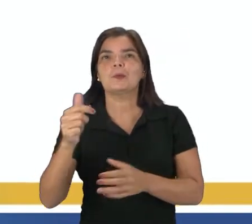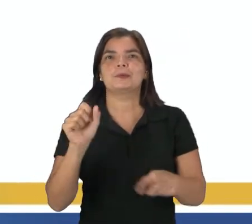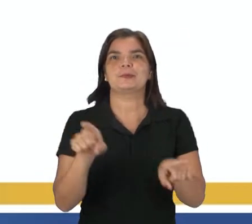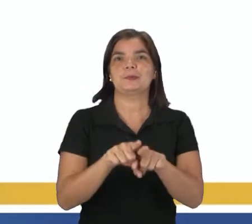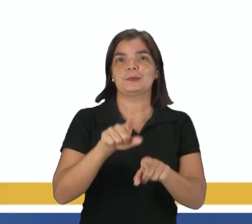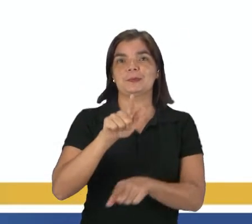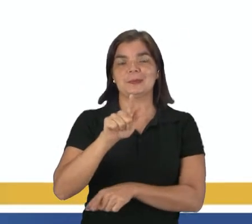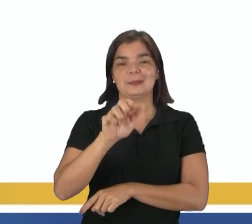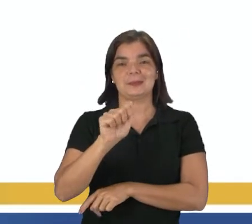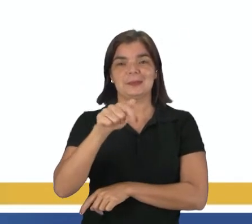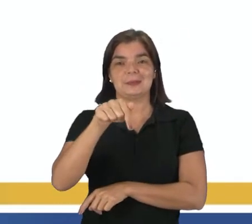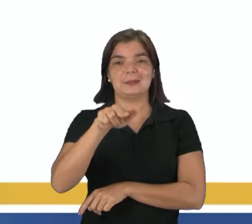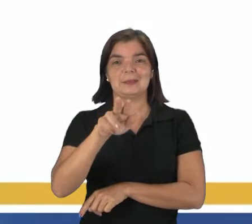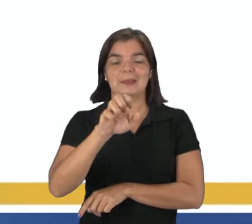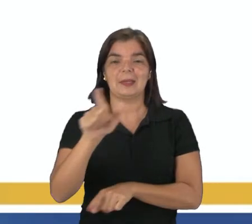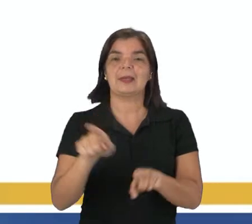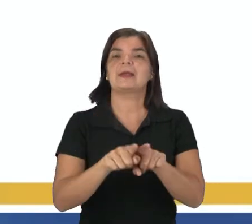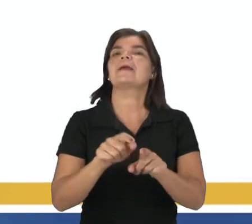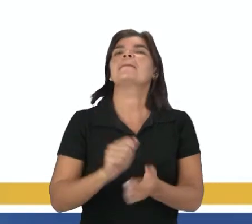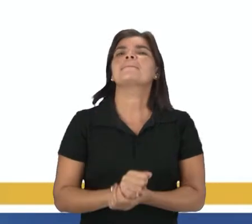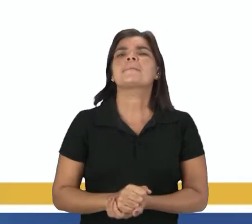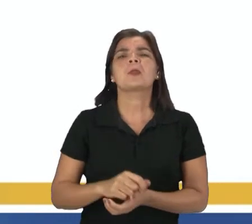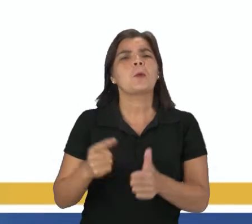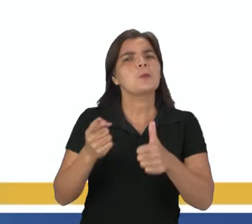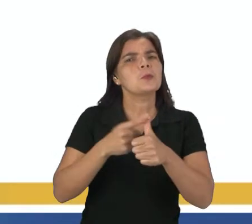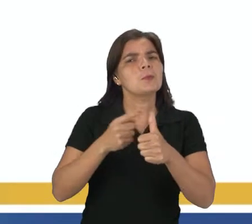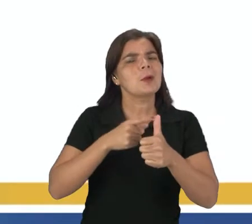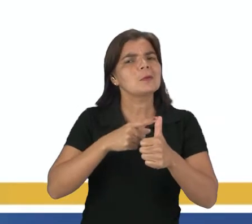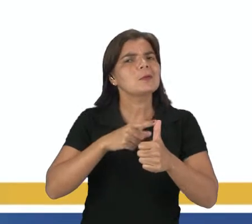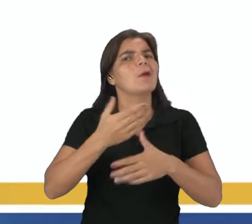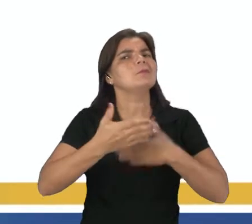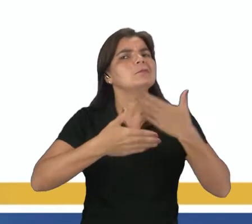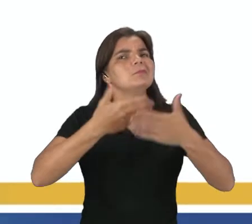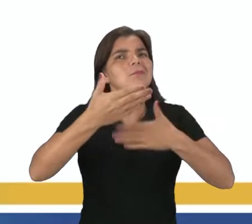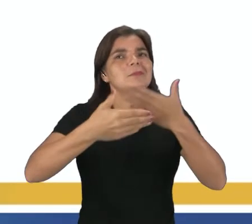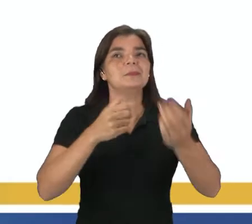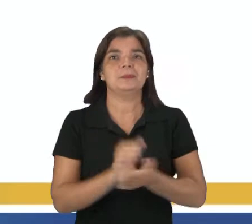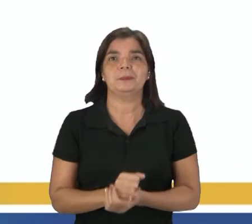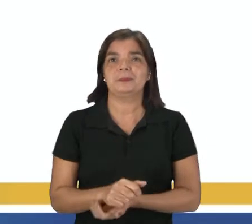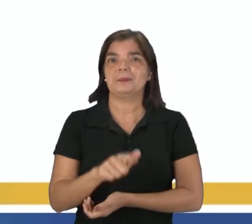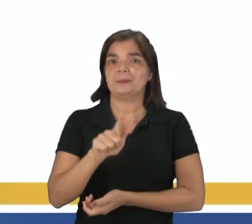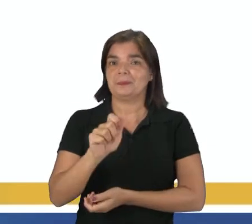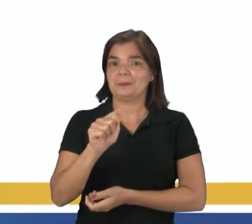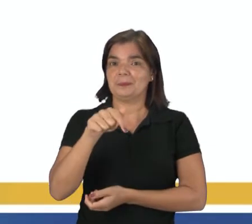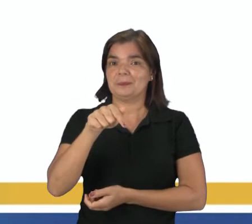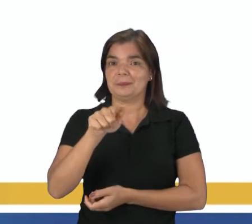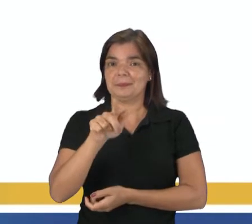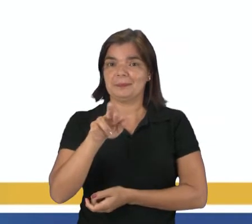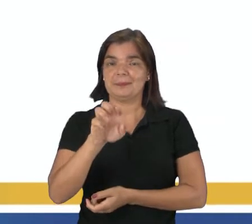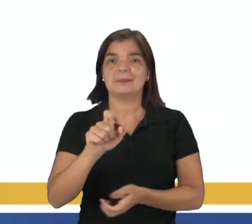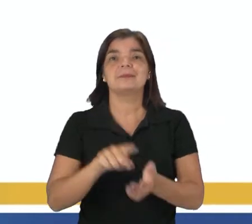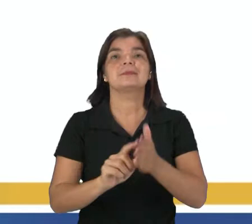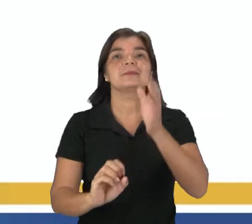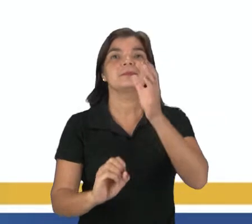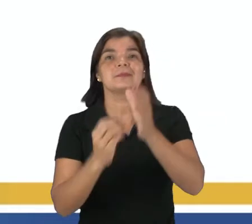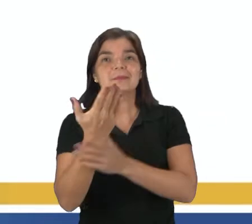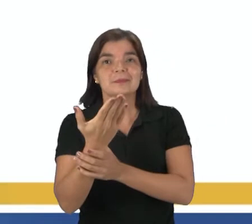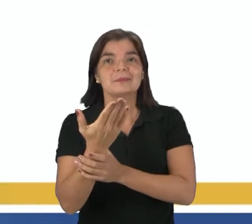dos primeiros marcos da evolução da fotografia. O daguerreótipo foi criado no ano de